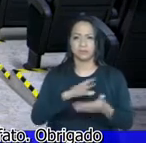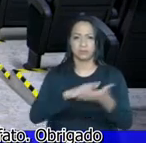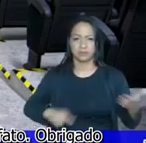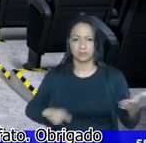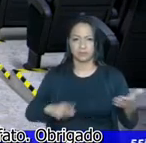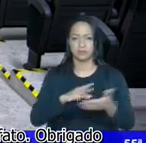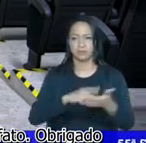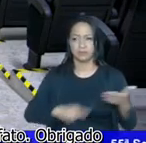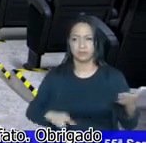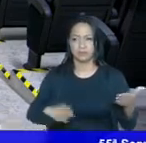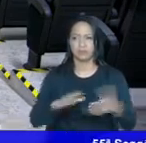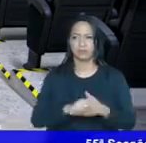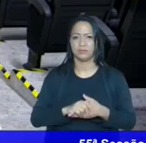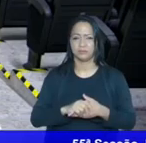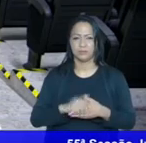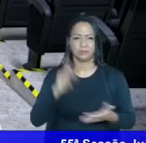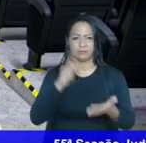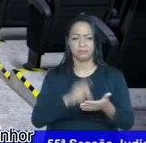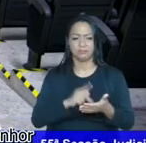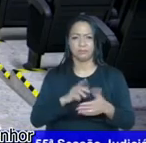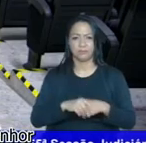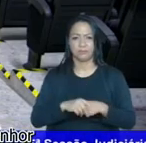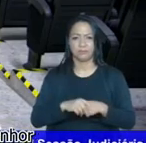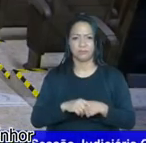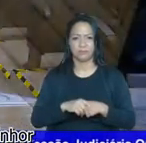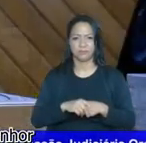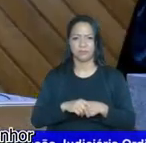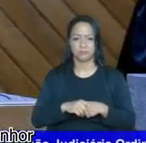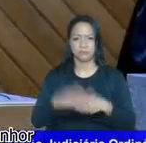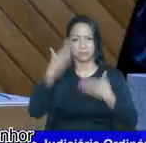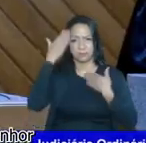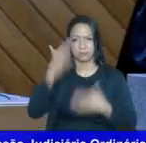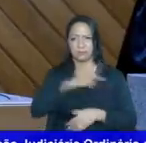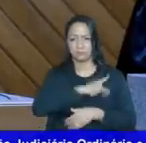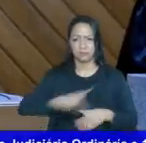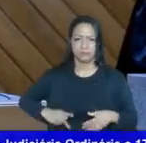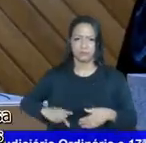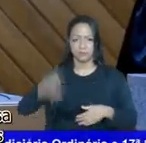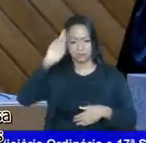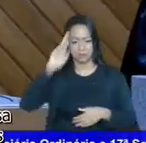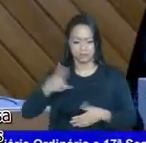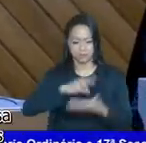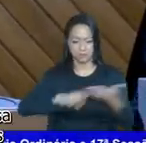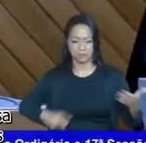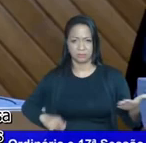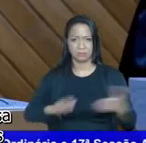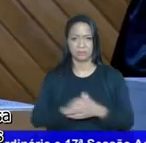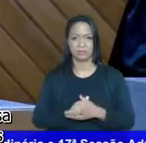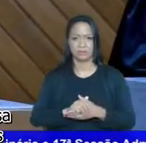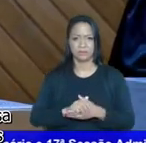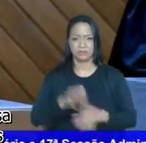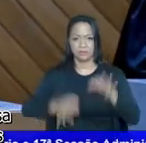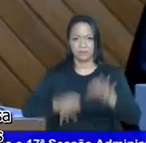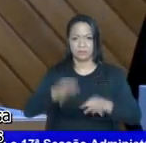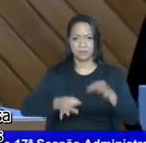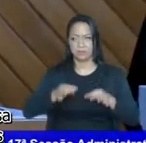abriu de fato. Obrigado, excelentíssimo senhor presidente, excelentíssimo senhor Na relator, tela, o doutor demais Luciano.